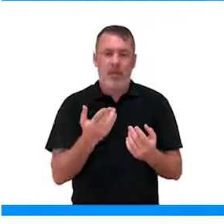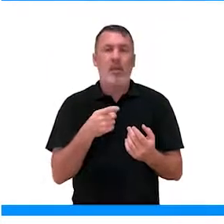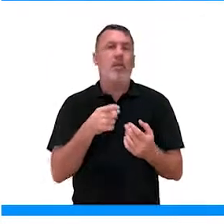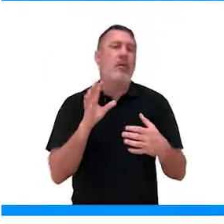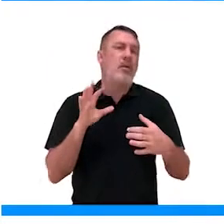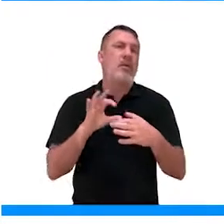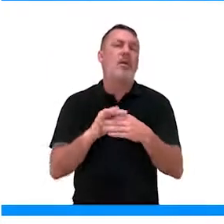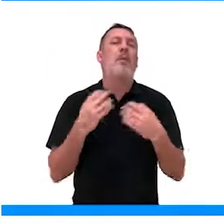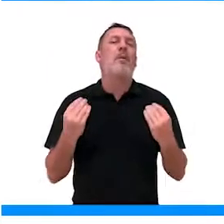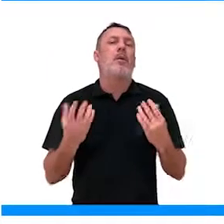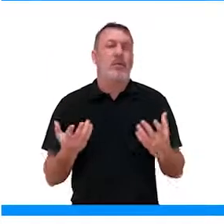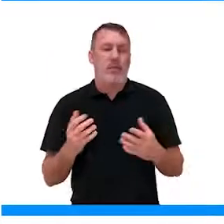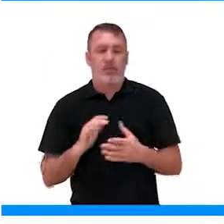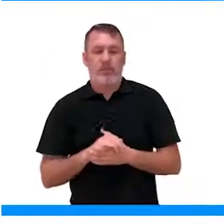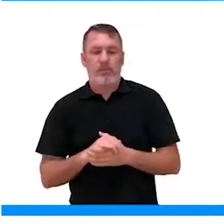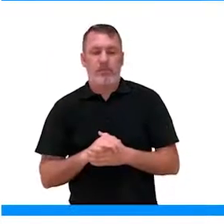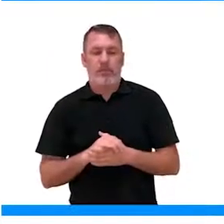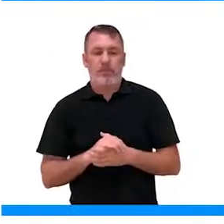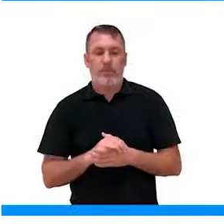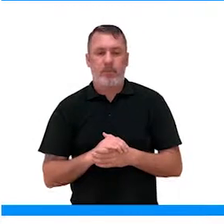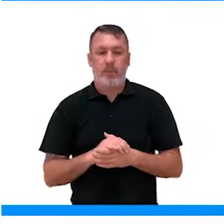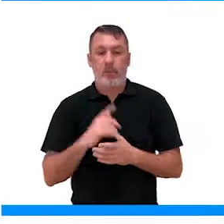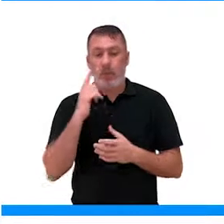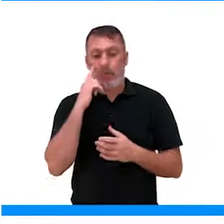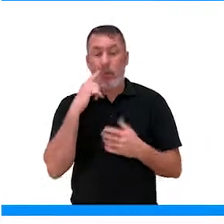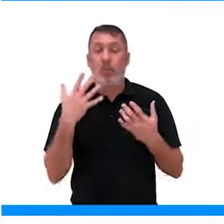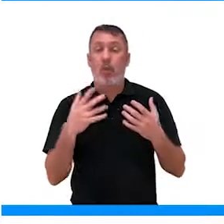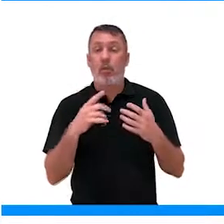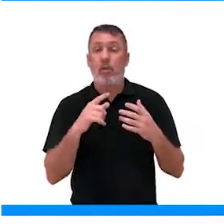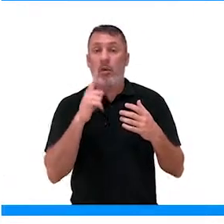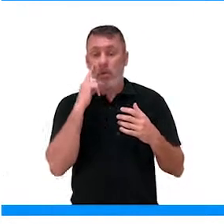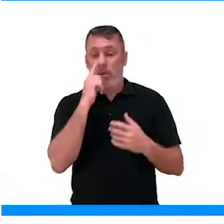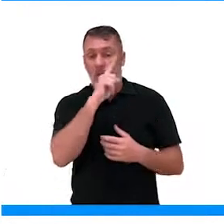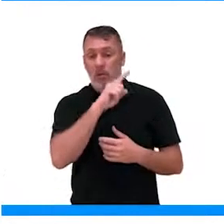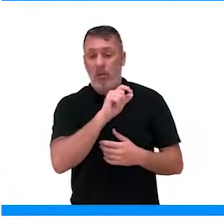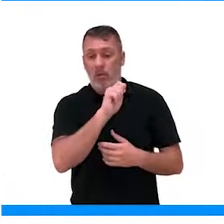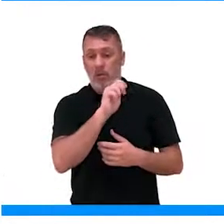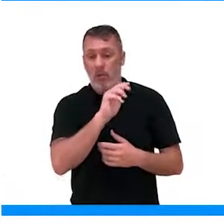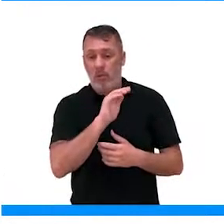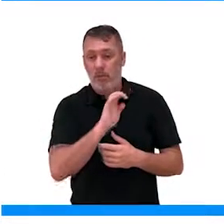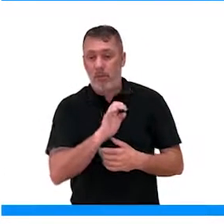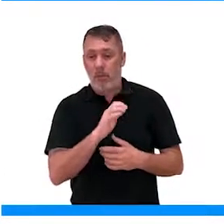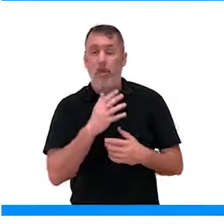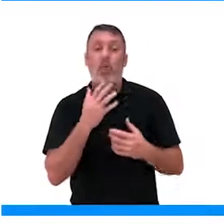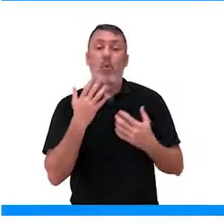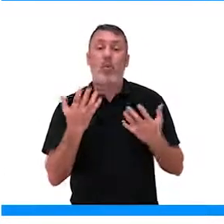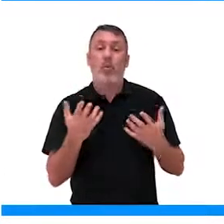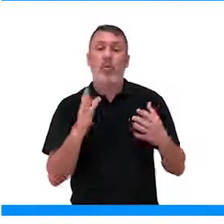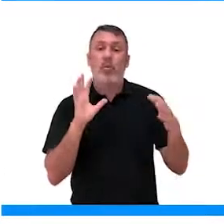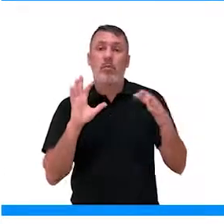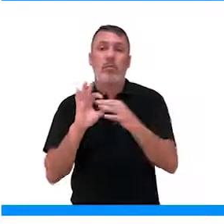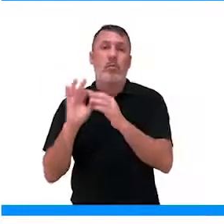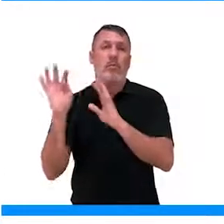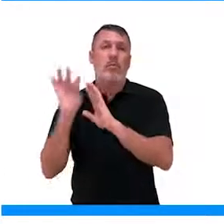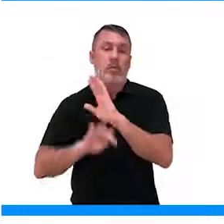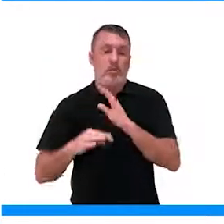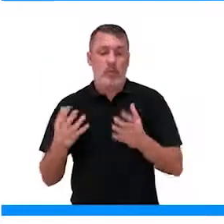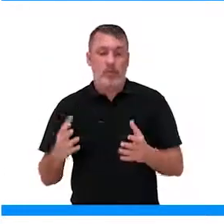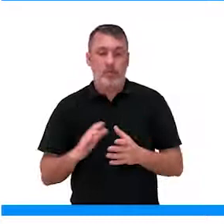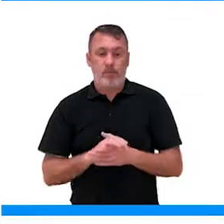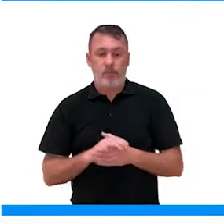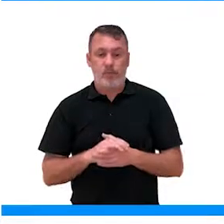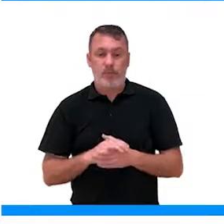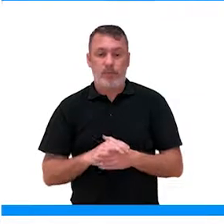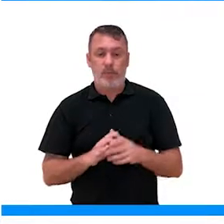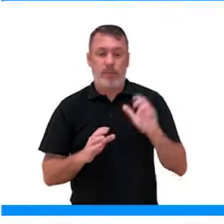apresentação subverte um gênero textual ao. Ou seja, vamos lá. Qual das questões aí estão relacionadas àquele gênero